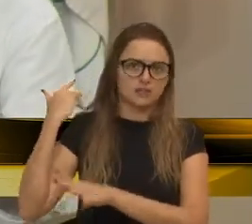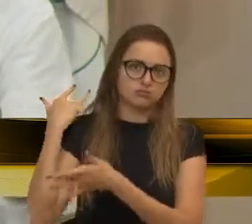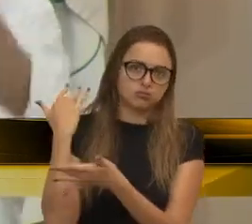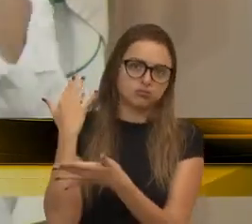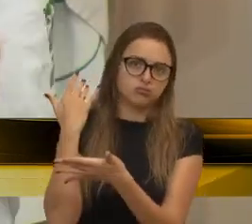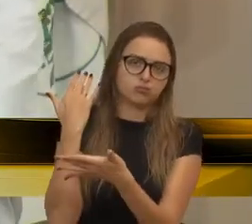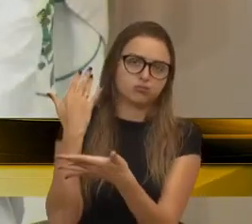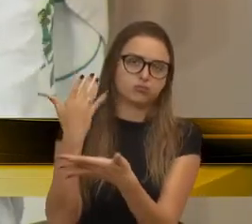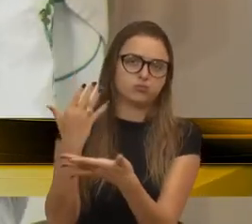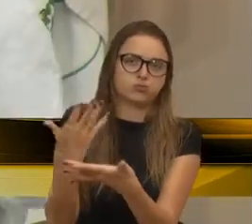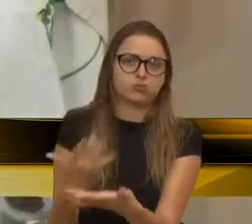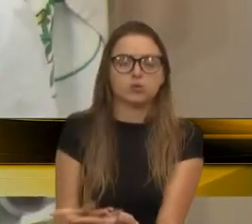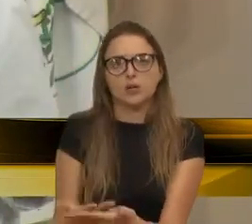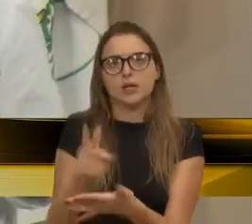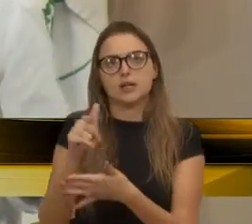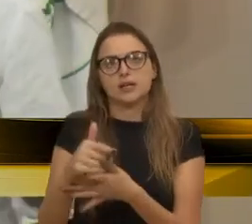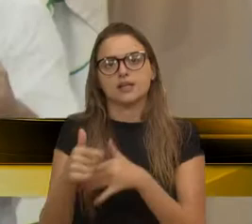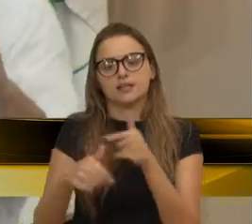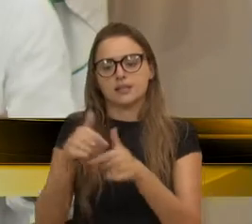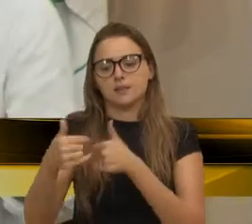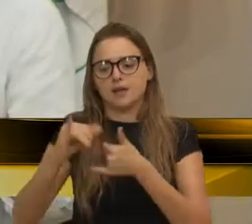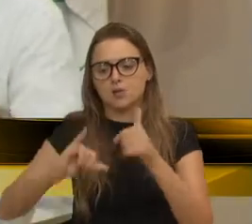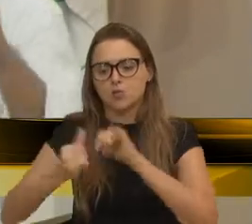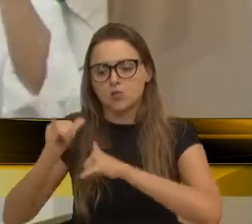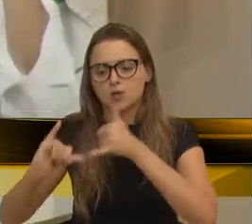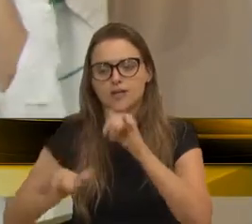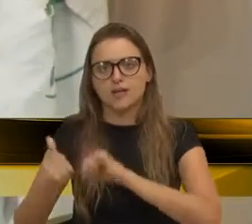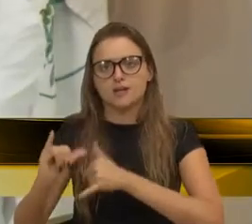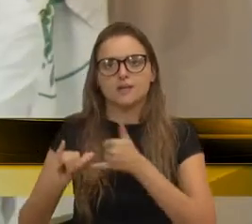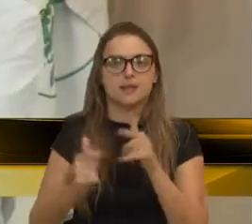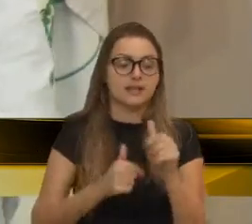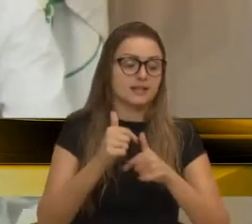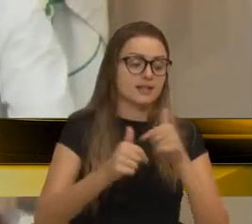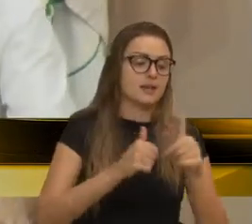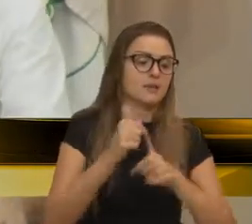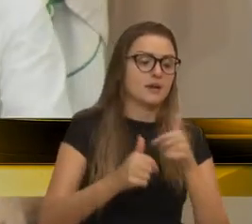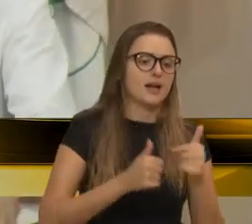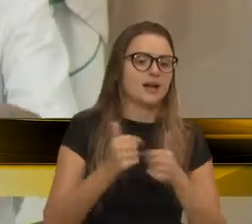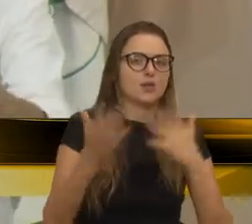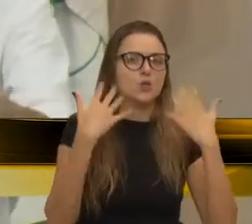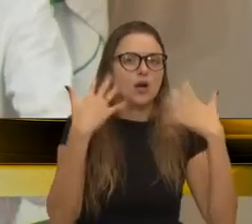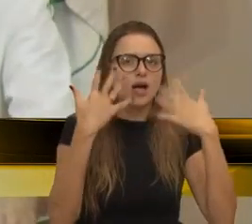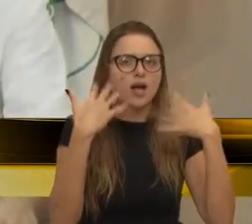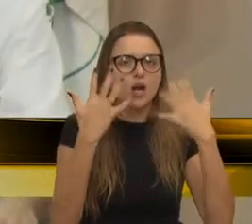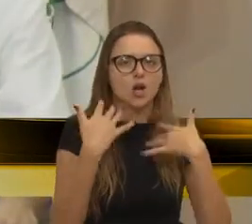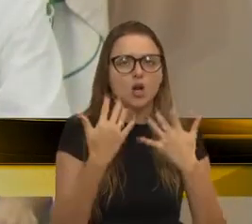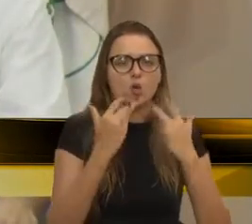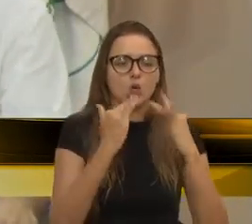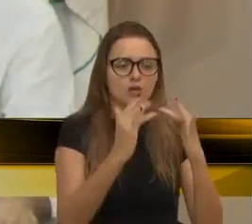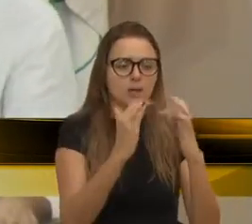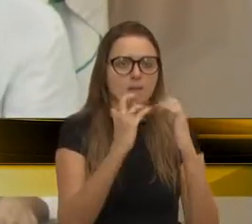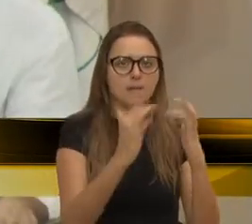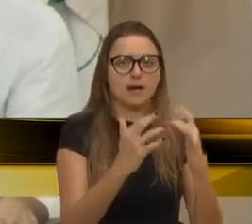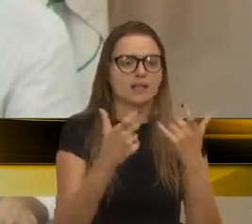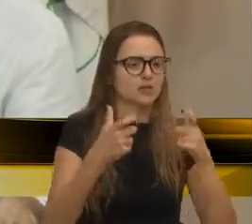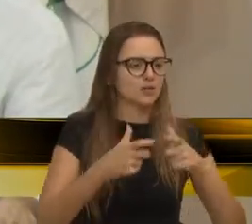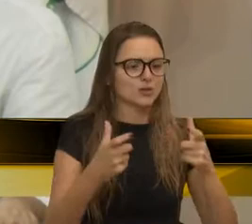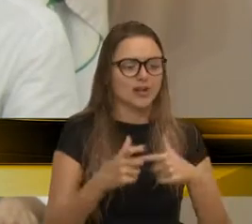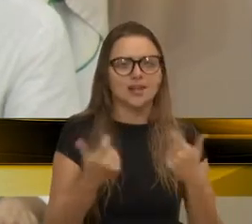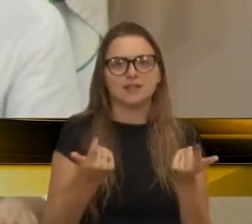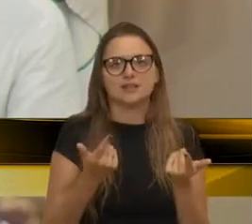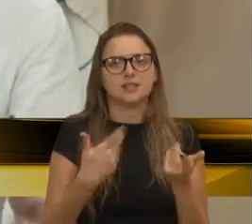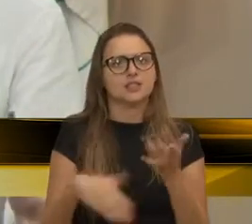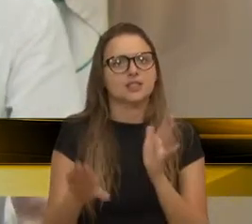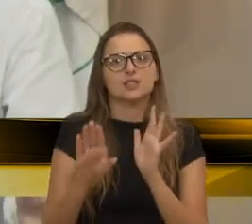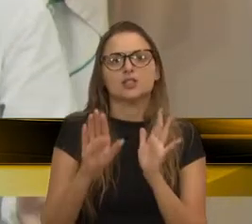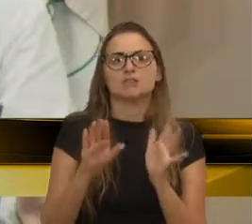trabalham com agente químico, trabalham sobre o calor das máquinas, em locais insalubres, e muitas vezes chegam